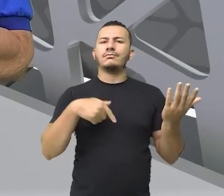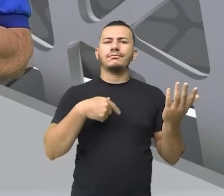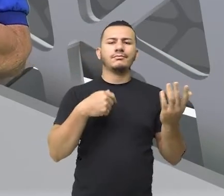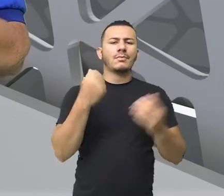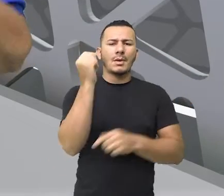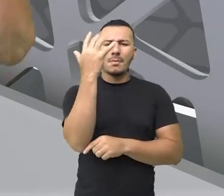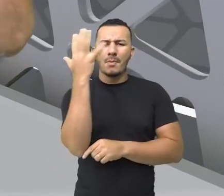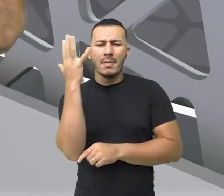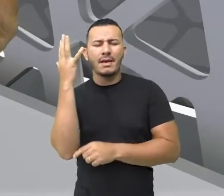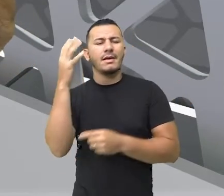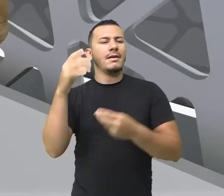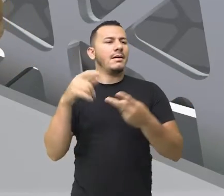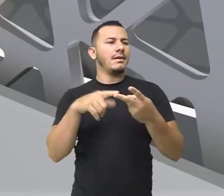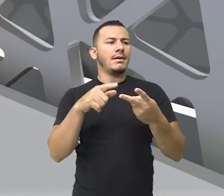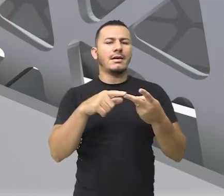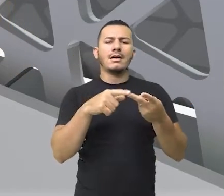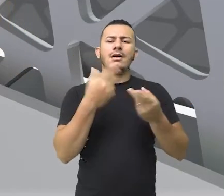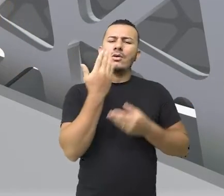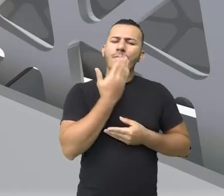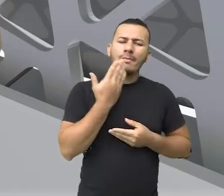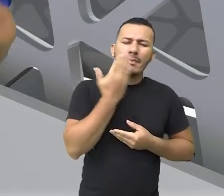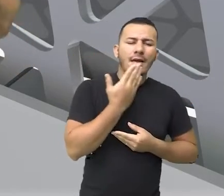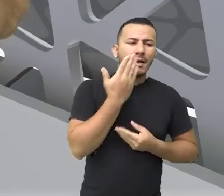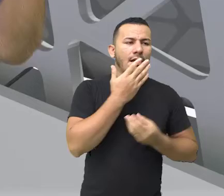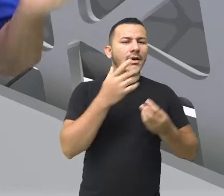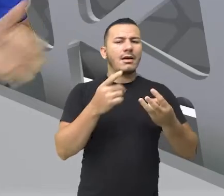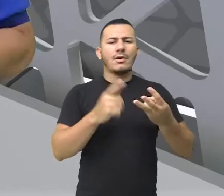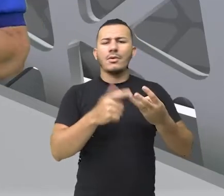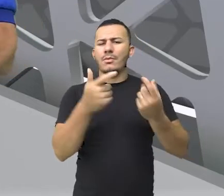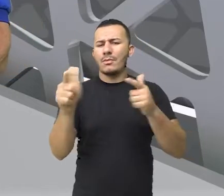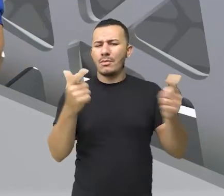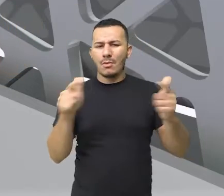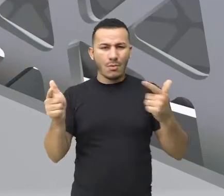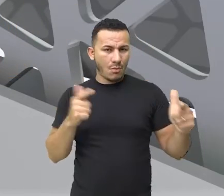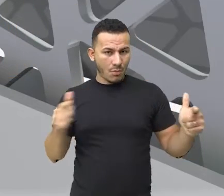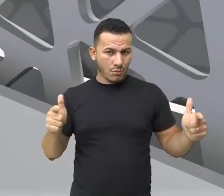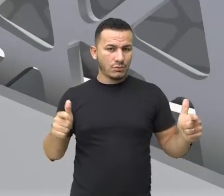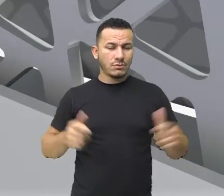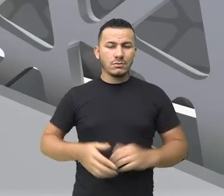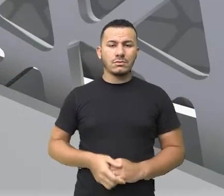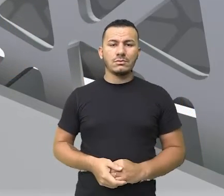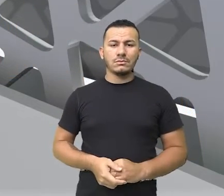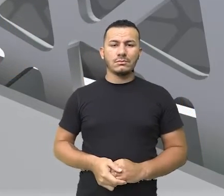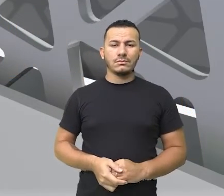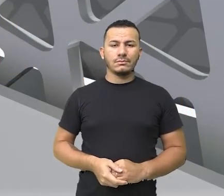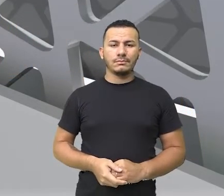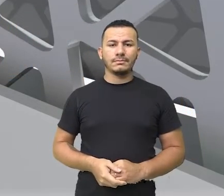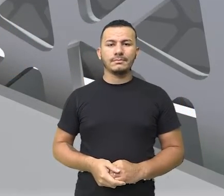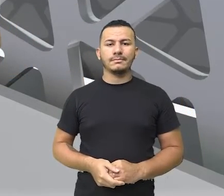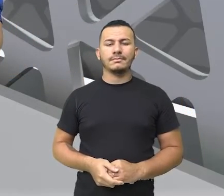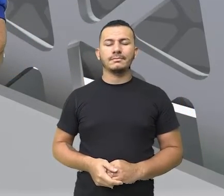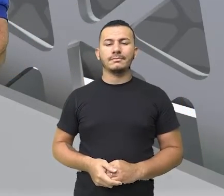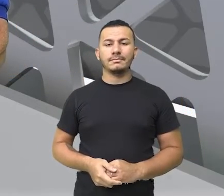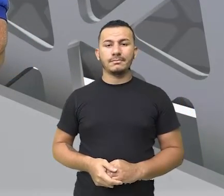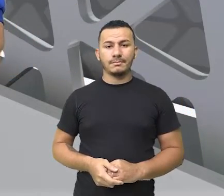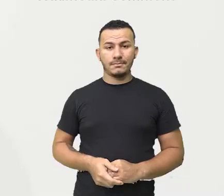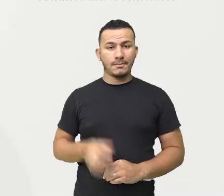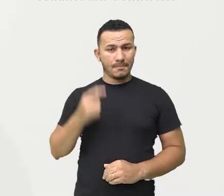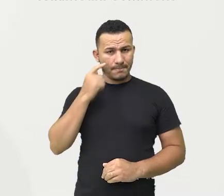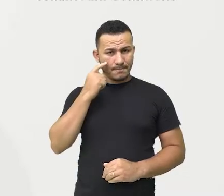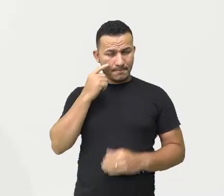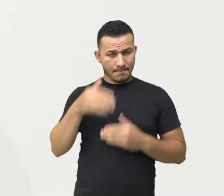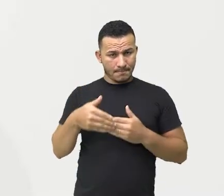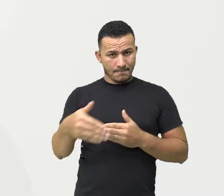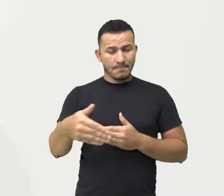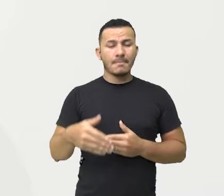da palmeira, como outros seres que estão ao seu redor, ok? Vamos ver um pouco mais